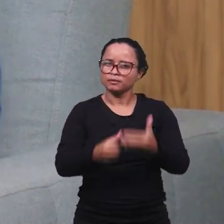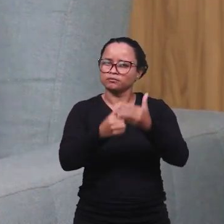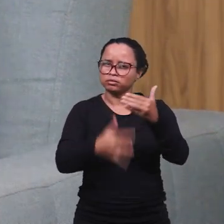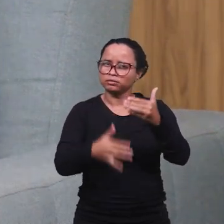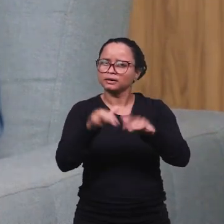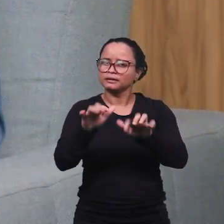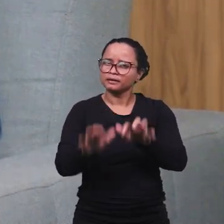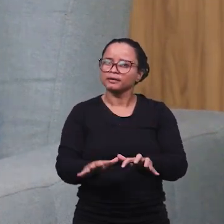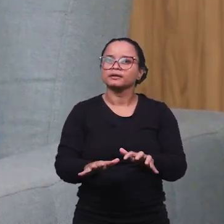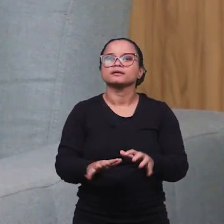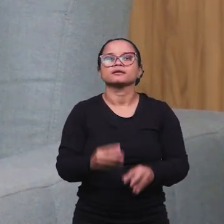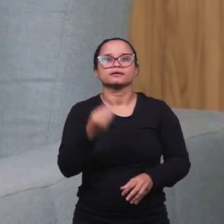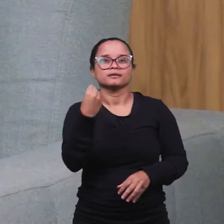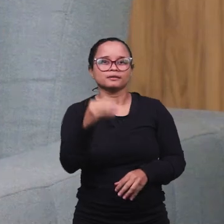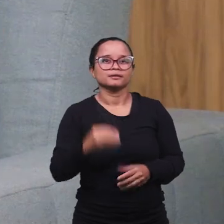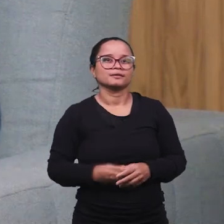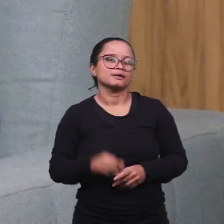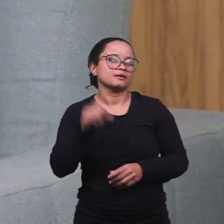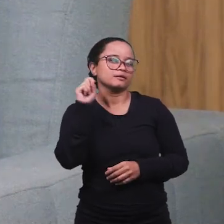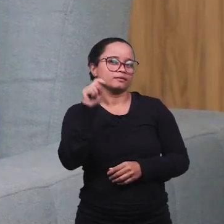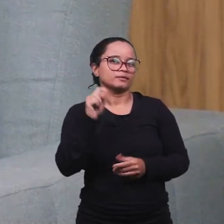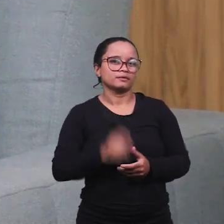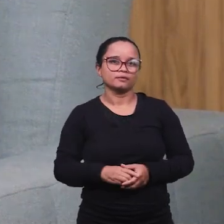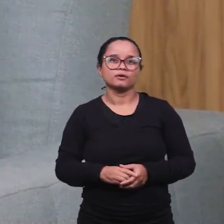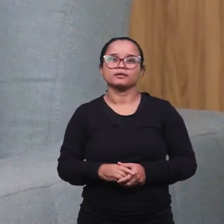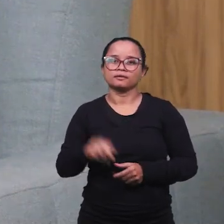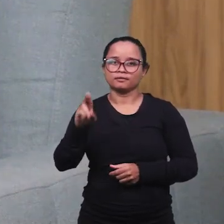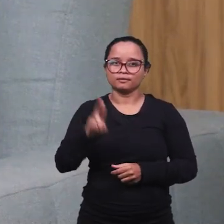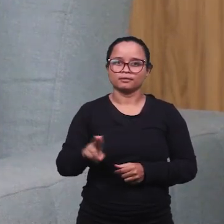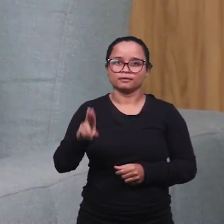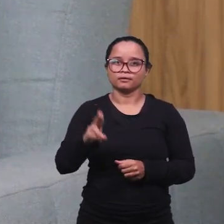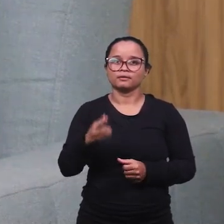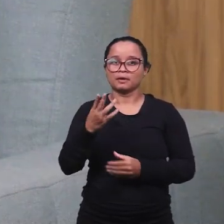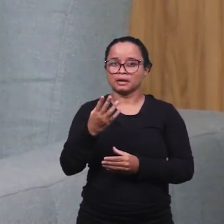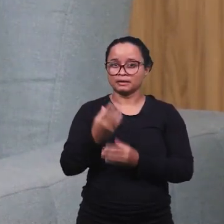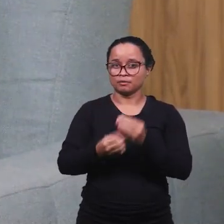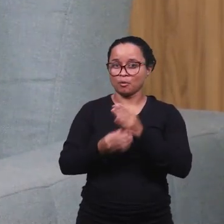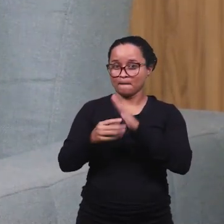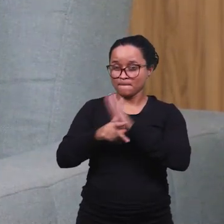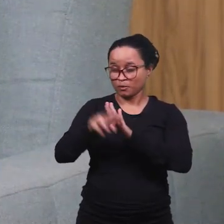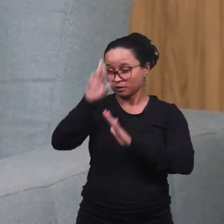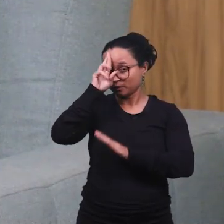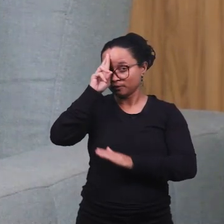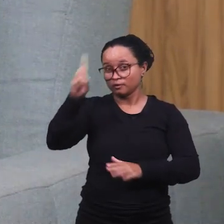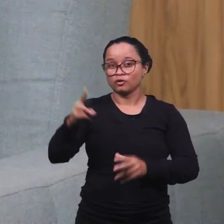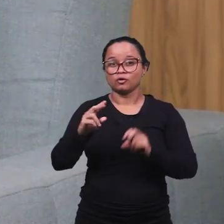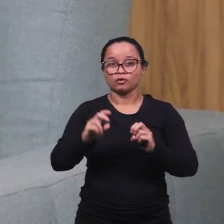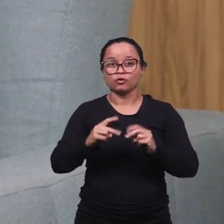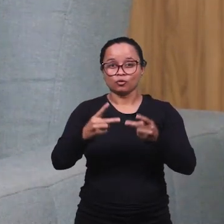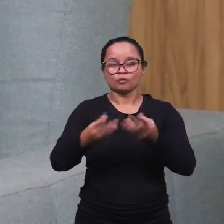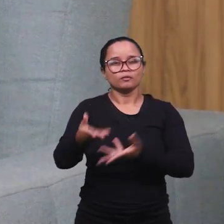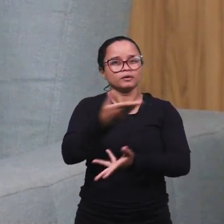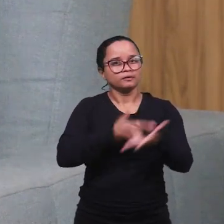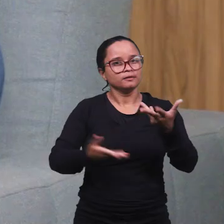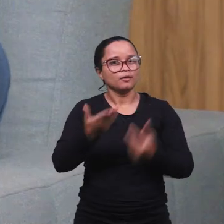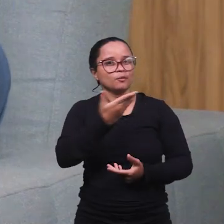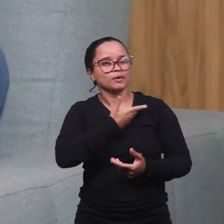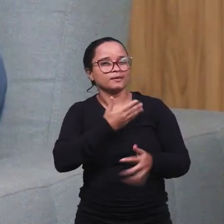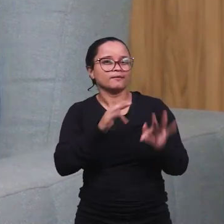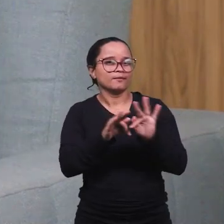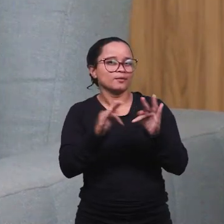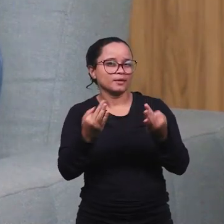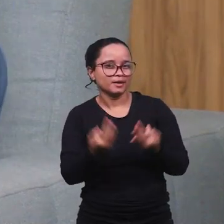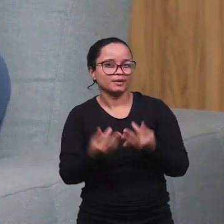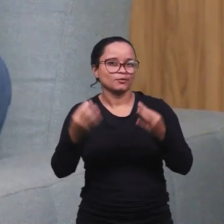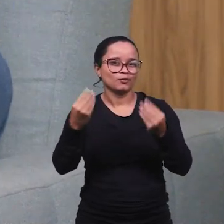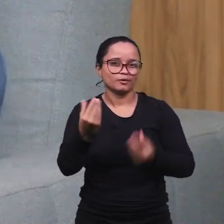fazer o seu comentário, escreve aí e deixa registrado que você tem sido usado nas mãos do Senhor. E compartilhe